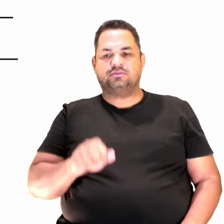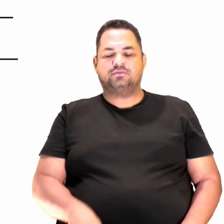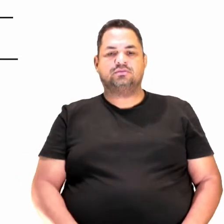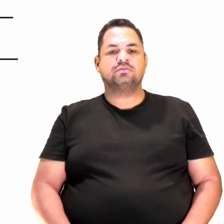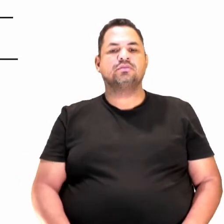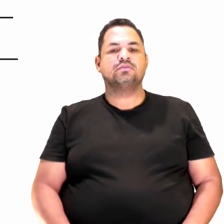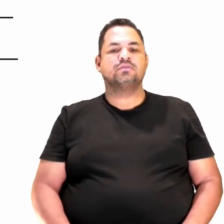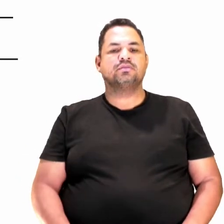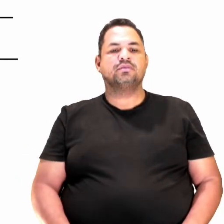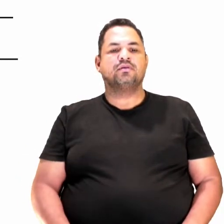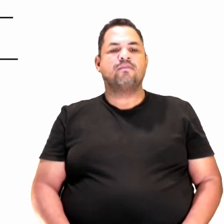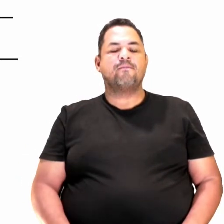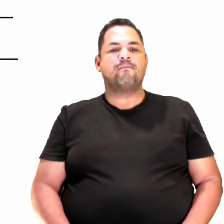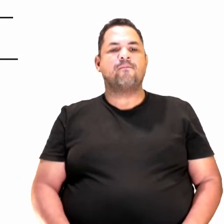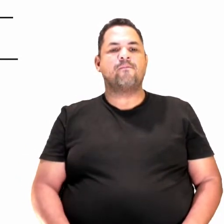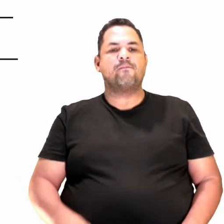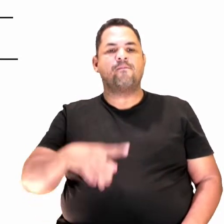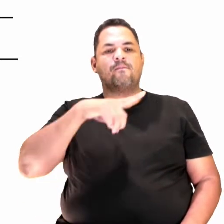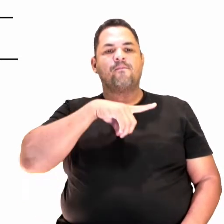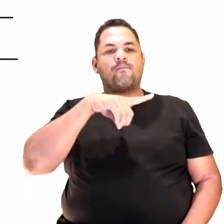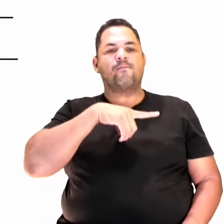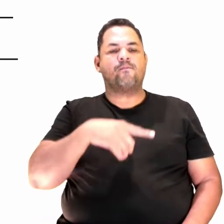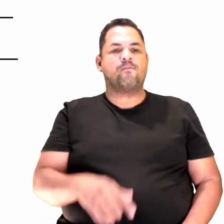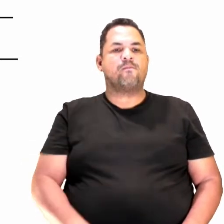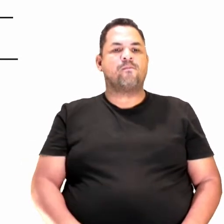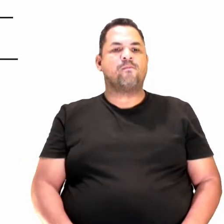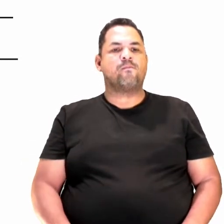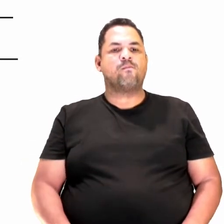Então, temos aí